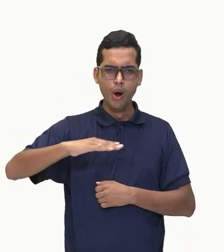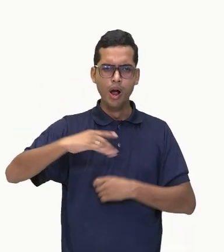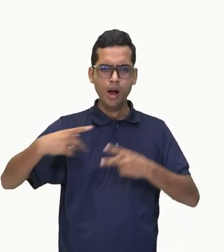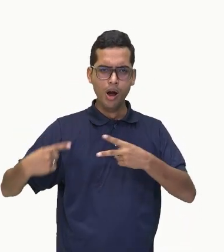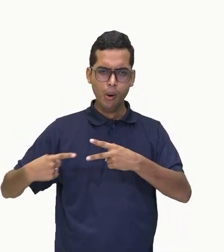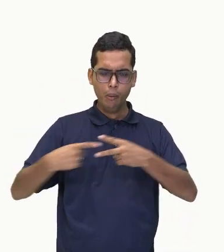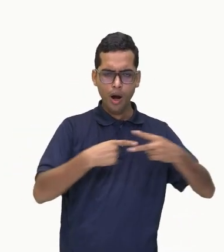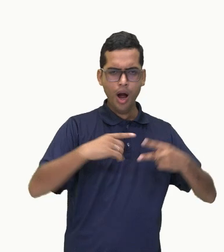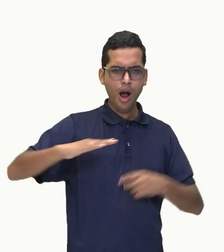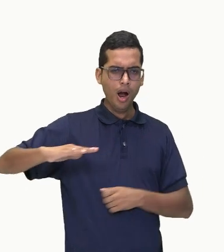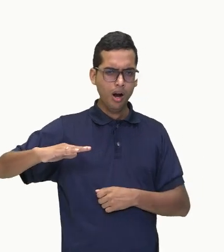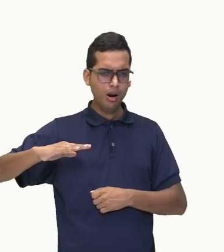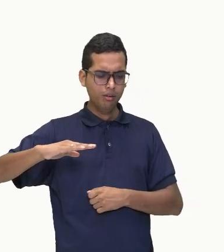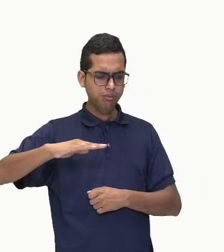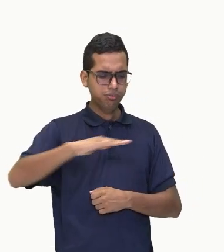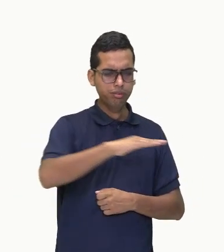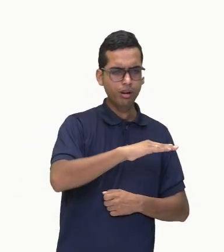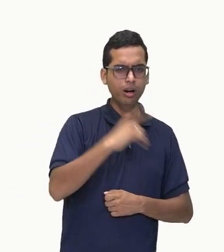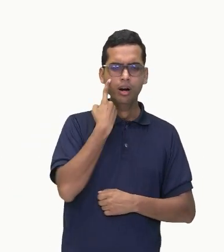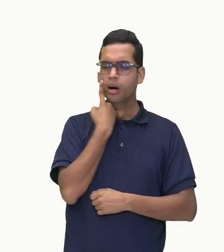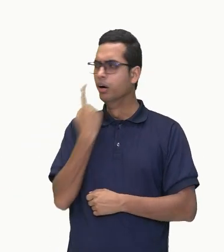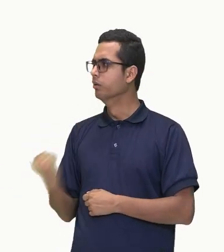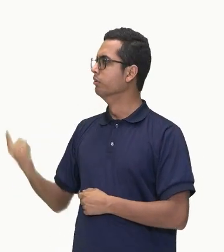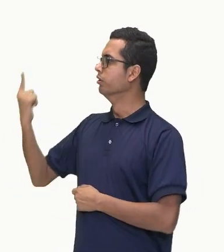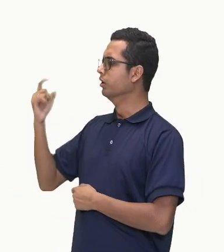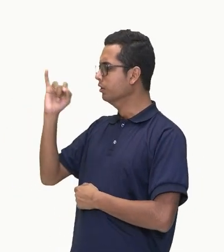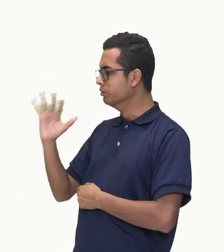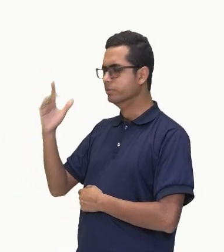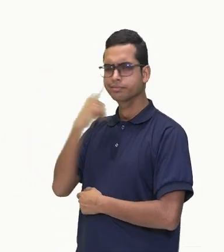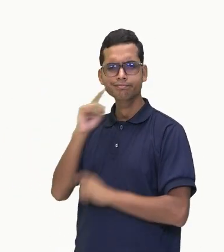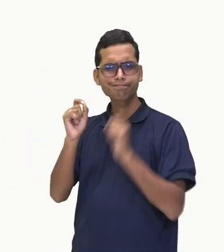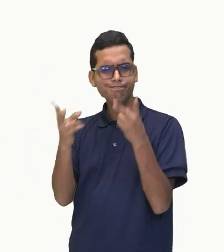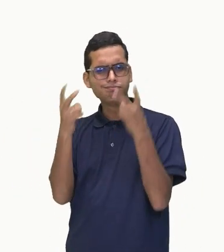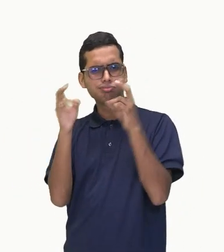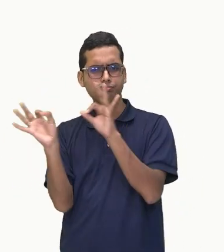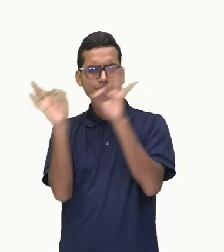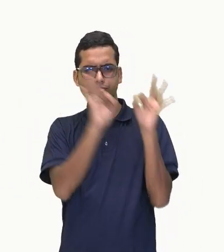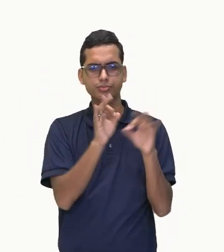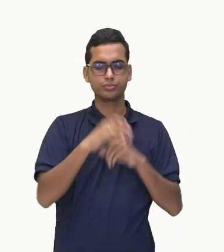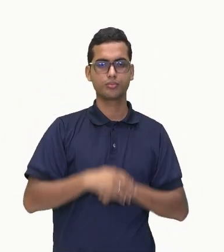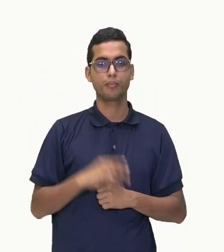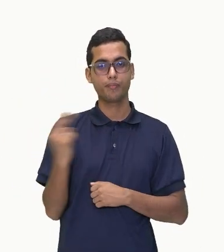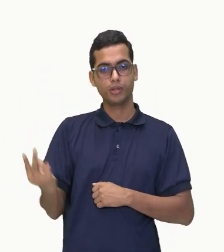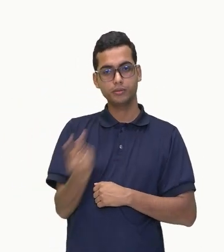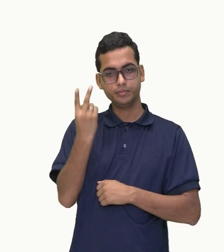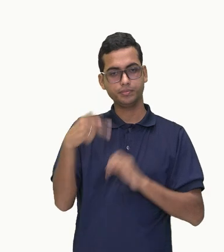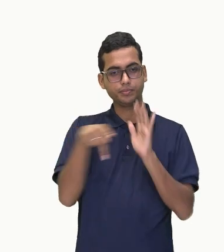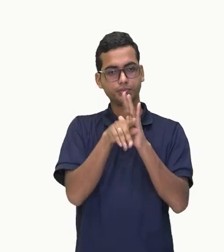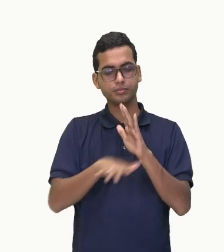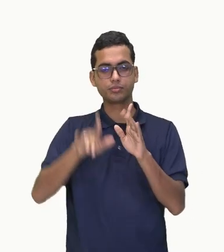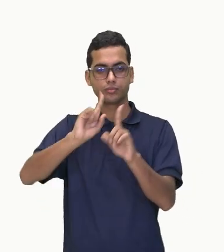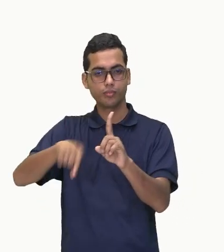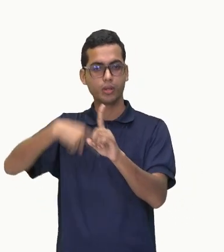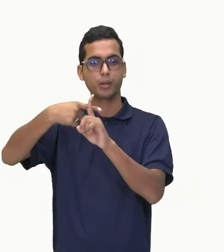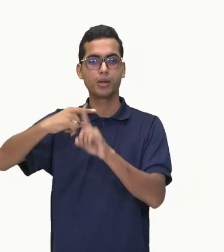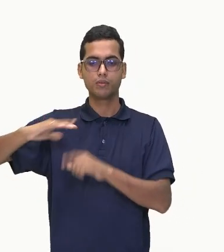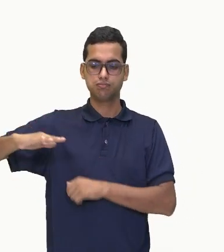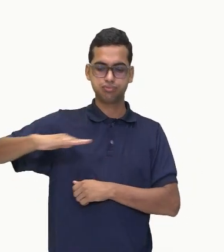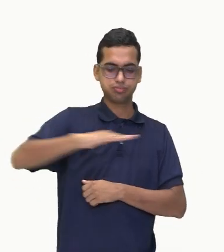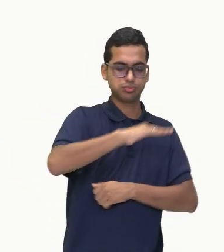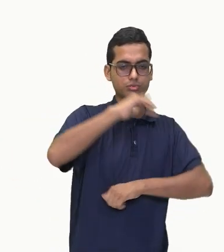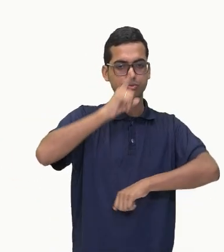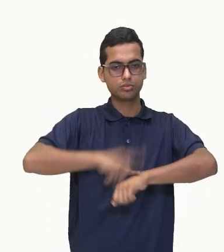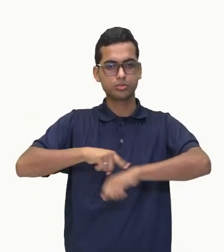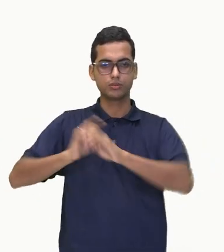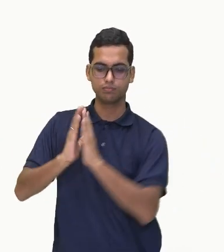da trajetória, como você vê aí, você percebe que o valor do espaço aumenta com o passar do tempo.